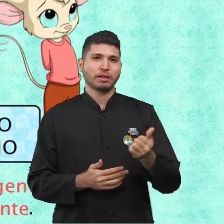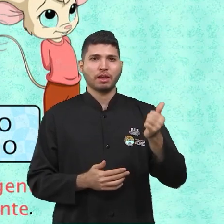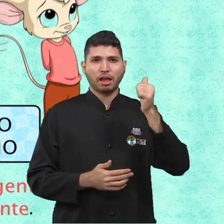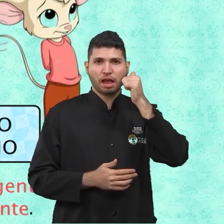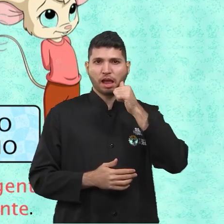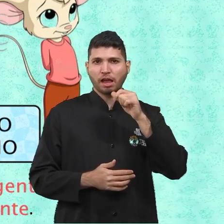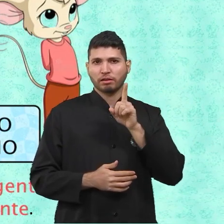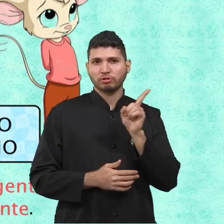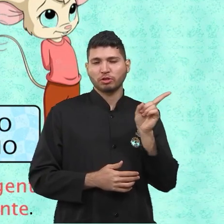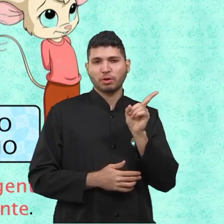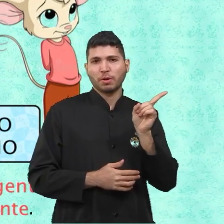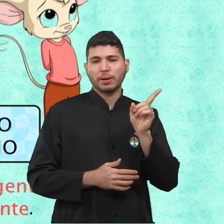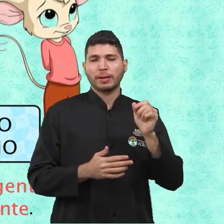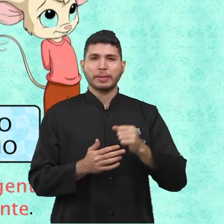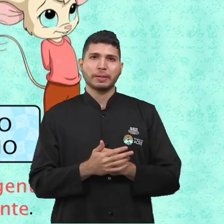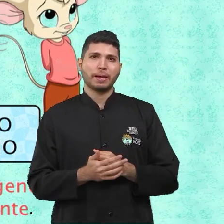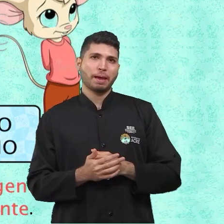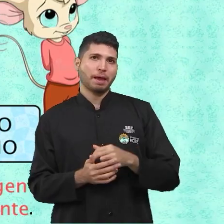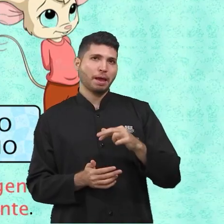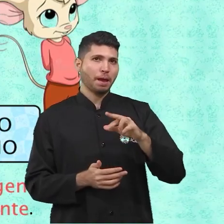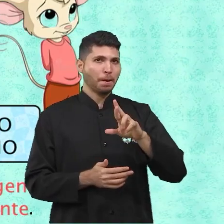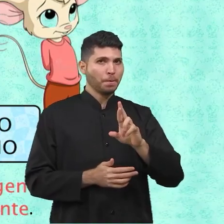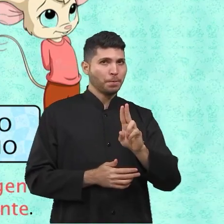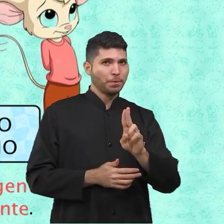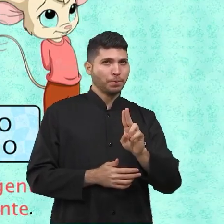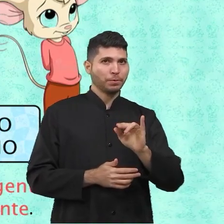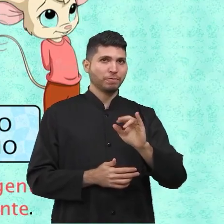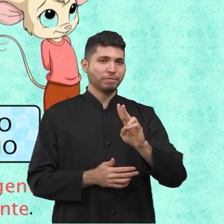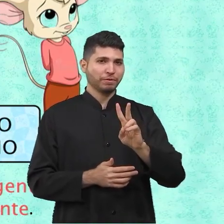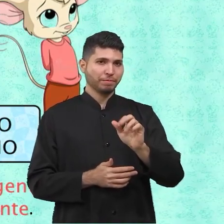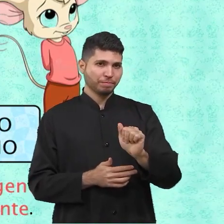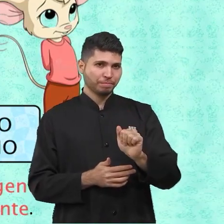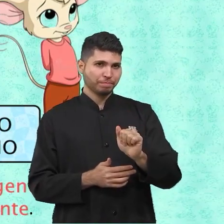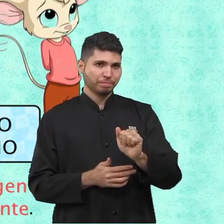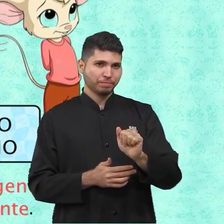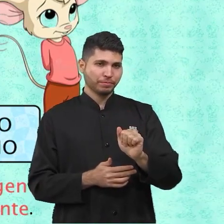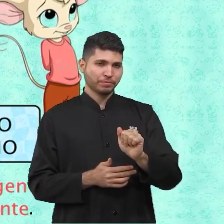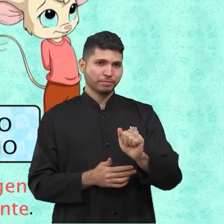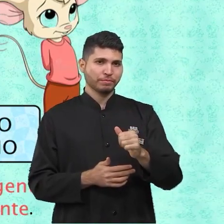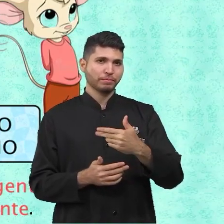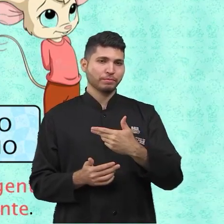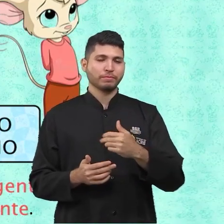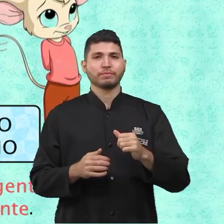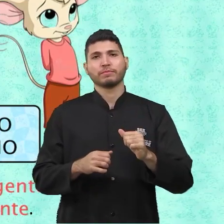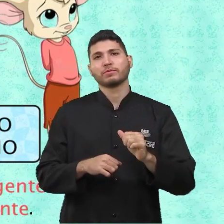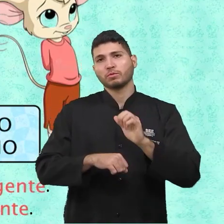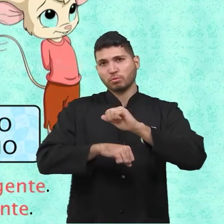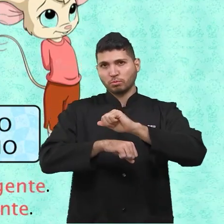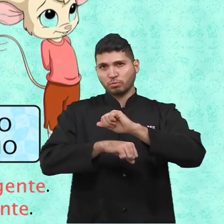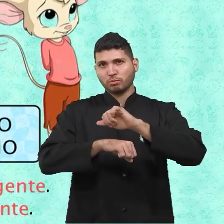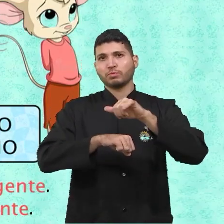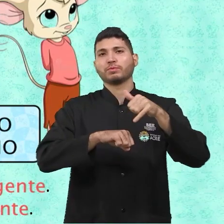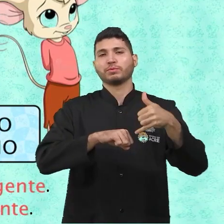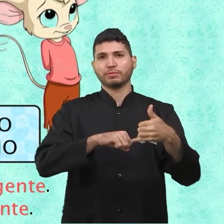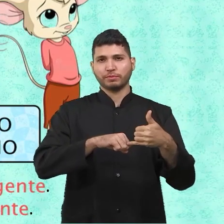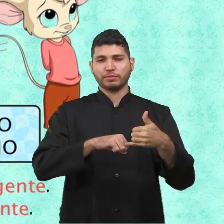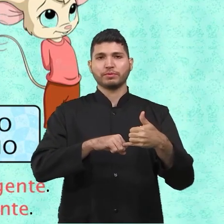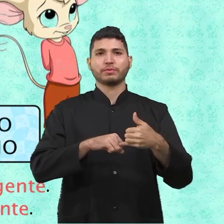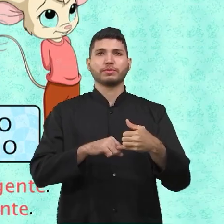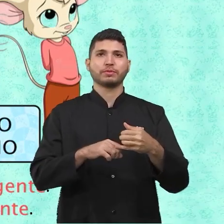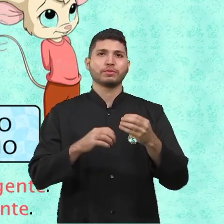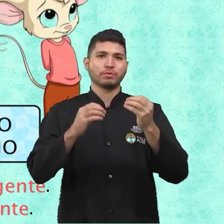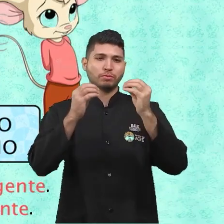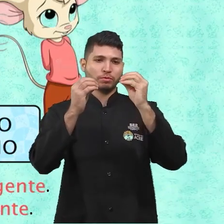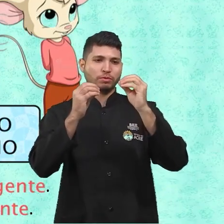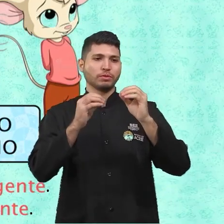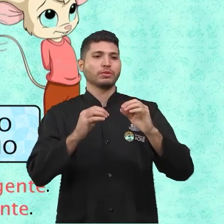a mulher que é pelirroja, ruiva, tá bom? Então, os adjetivos, você divide eles em